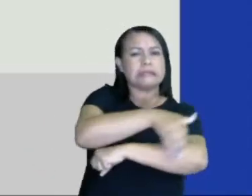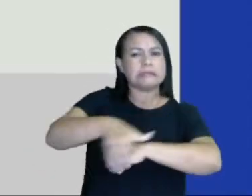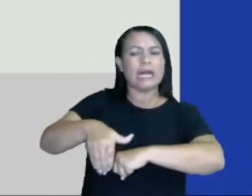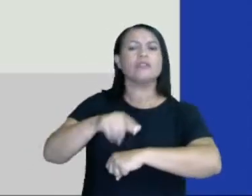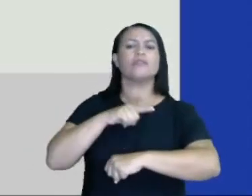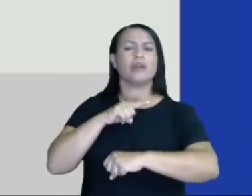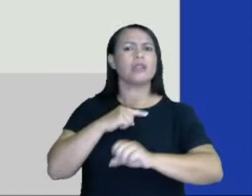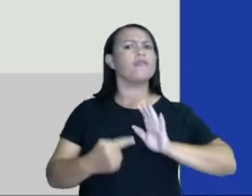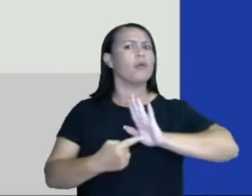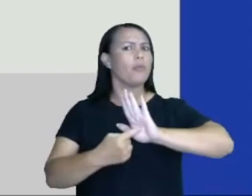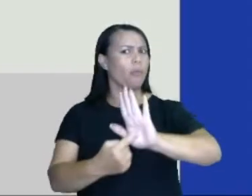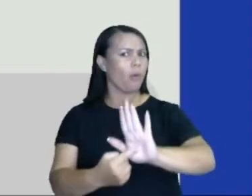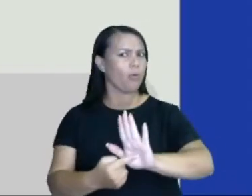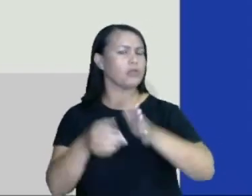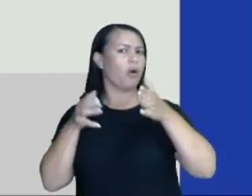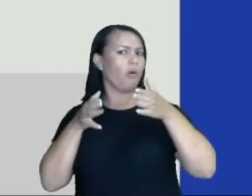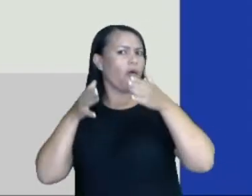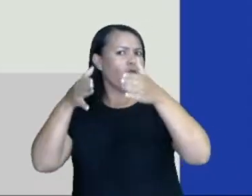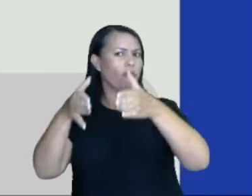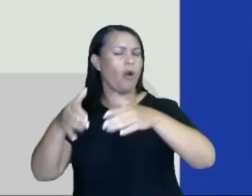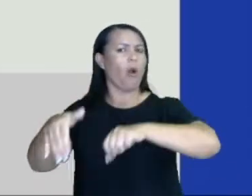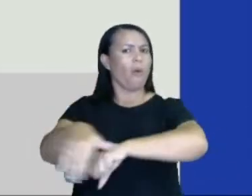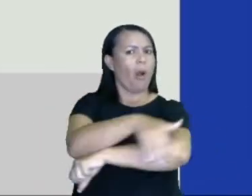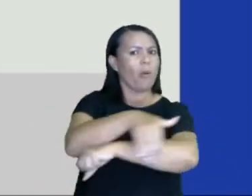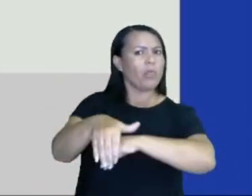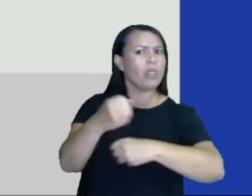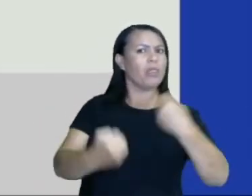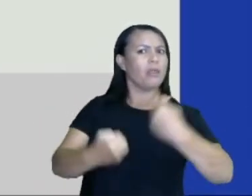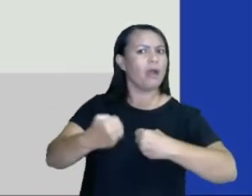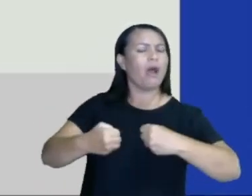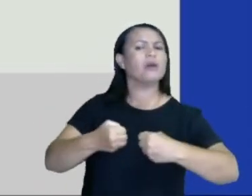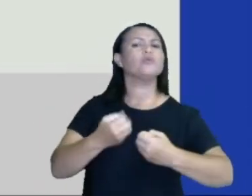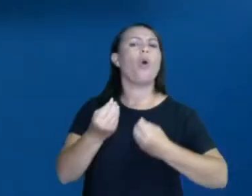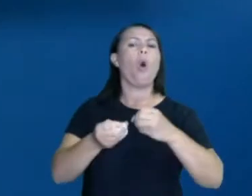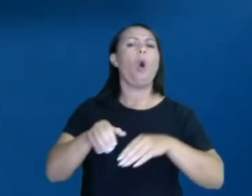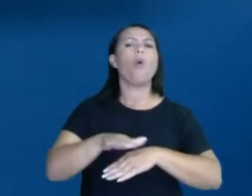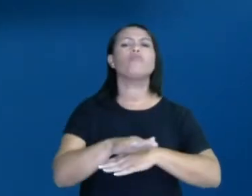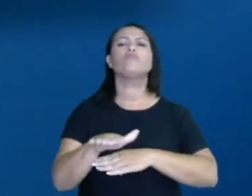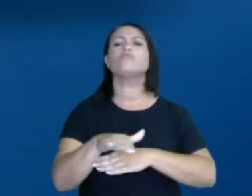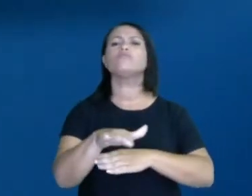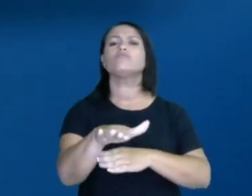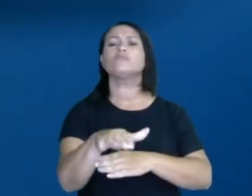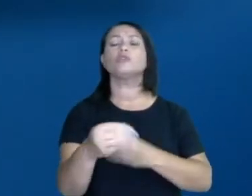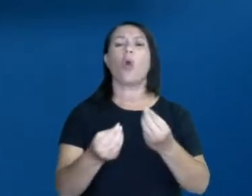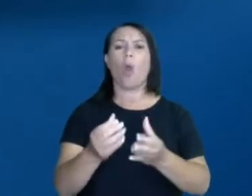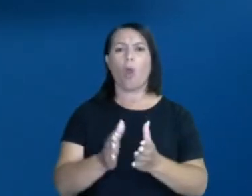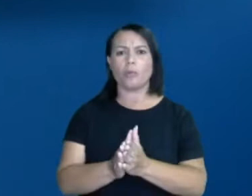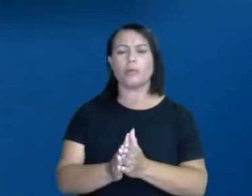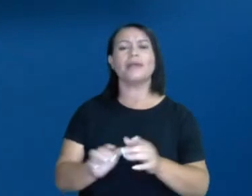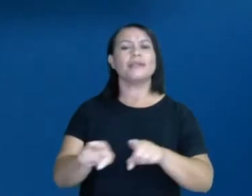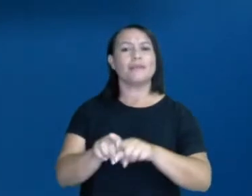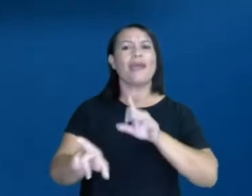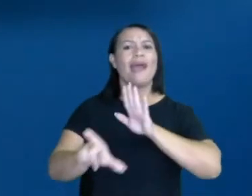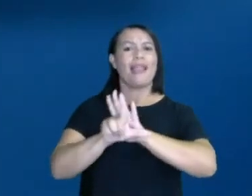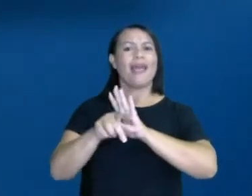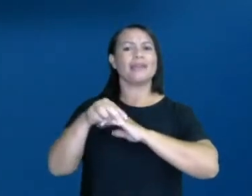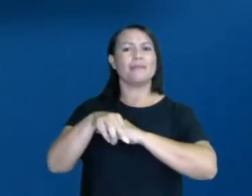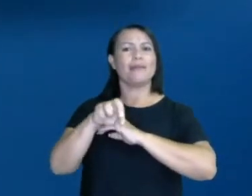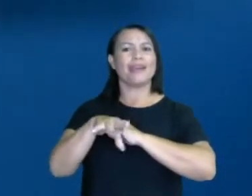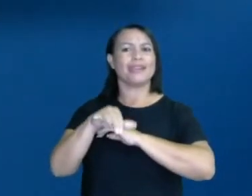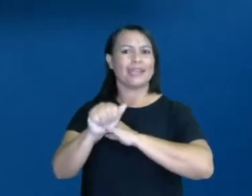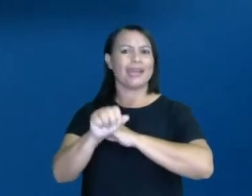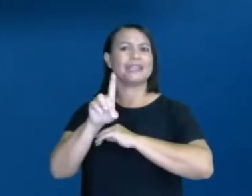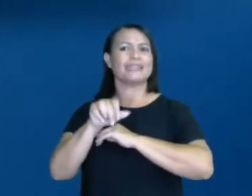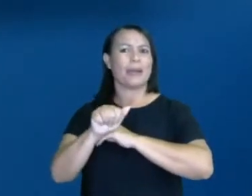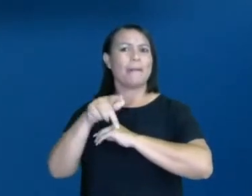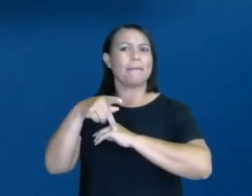e normas que são voltadas ao trânsito, né? Ou seja, como o trânsito deve funcionar. A Lei Maria da Penha, que também